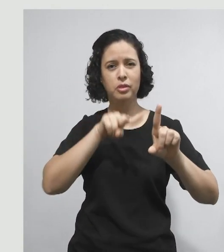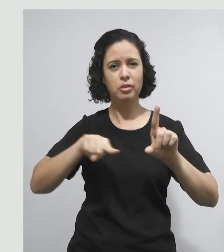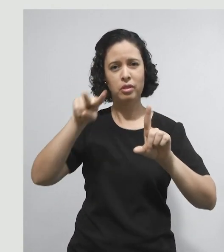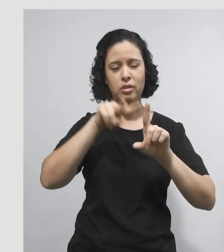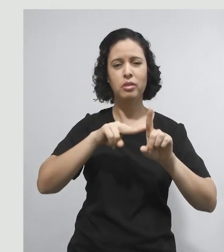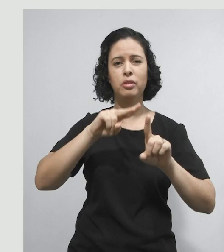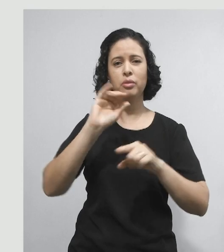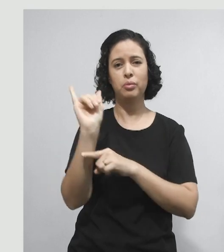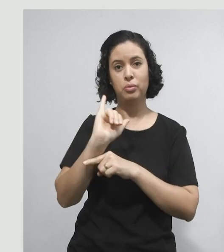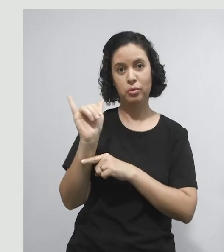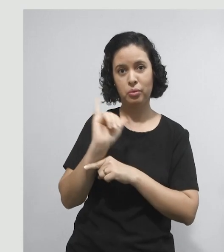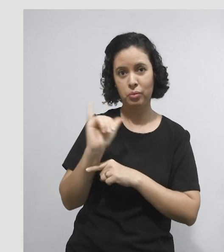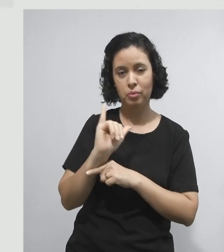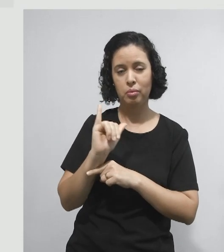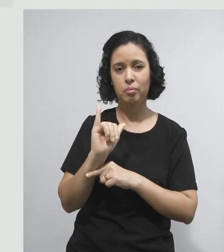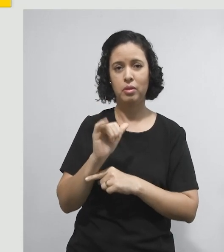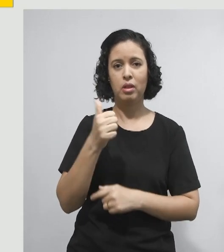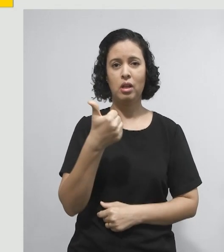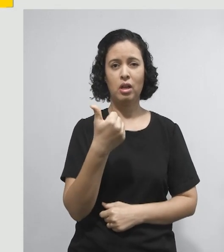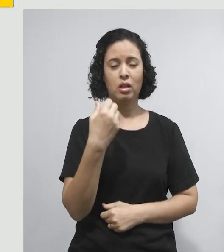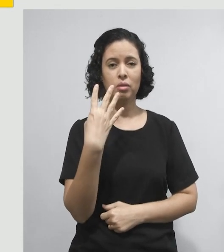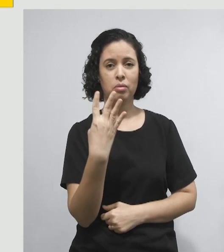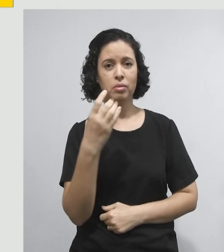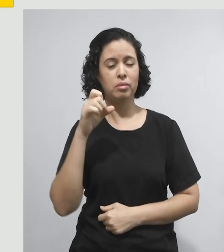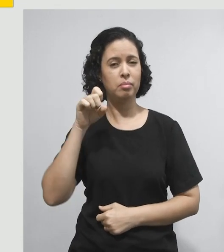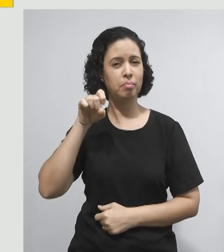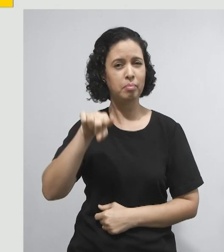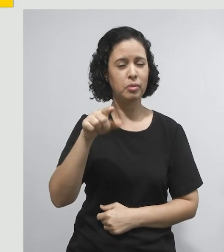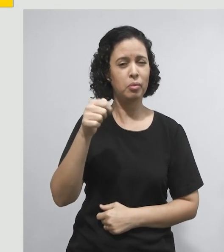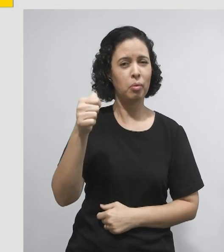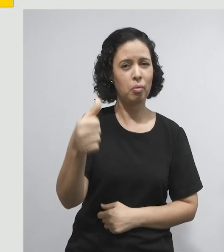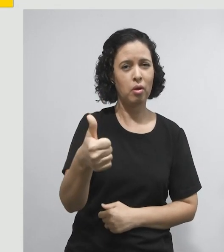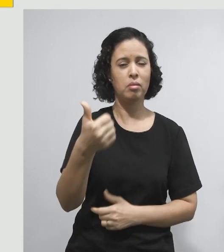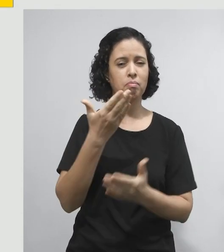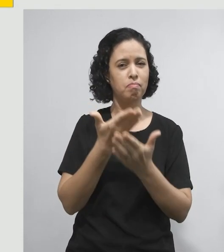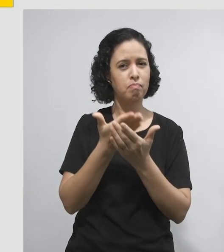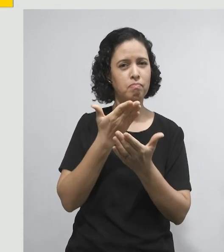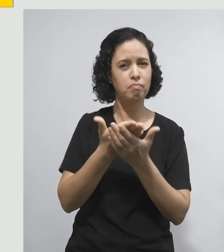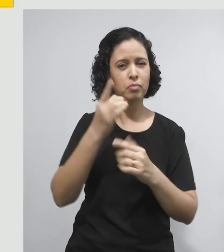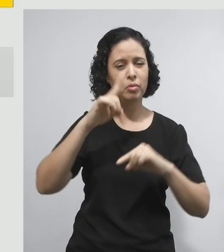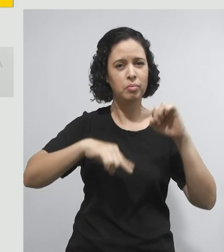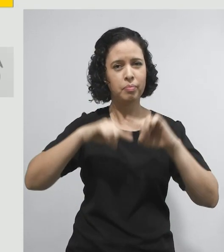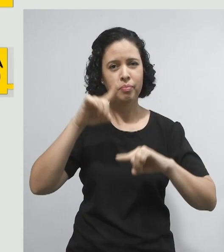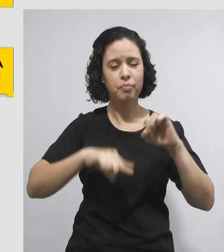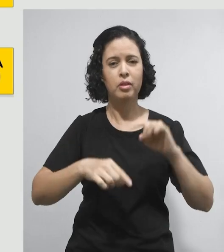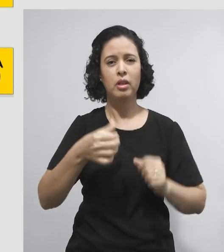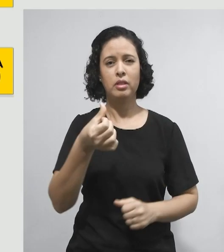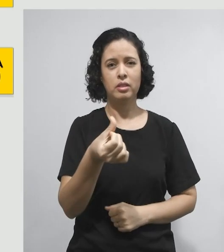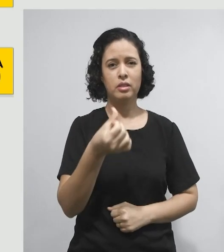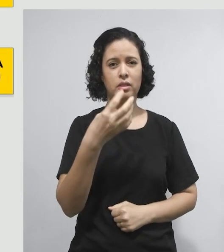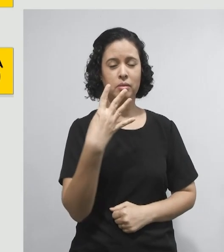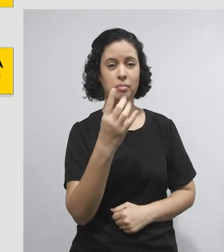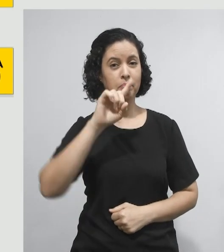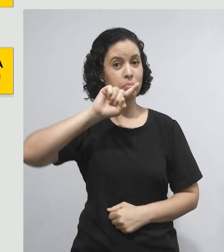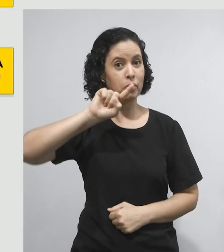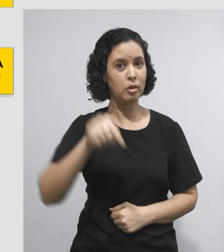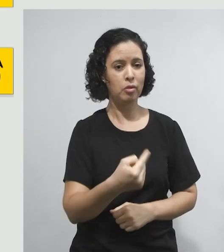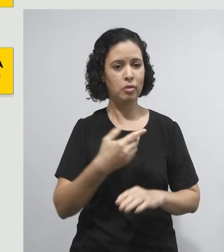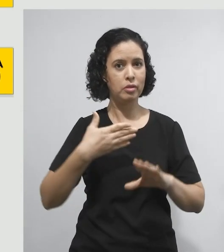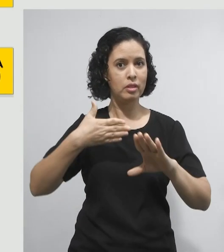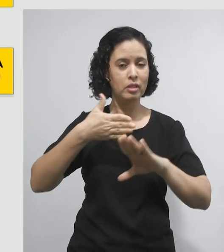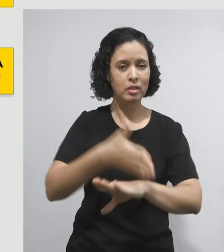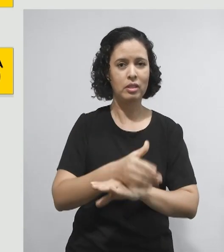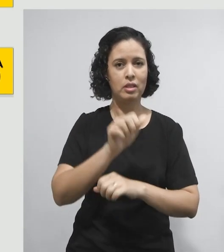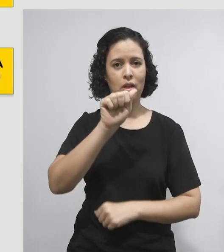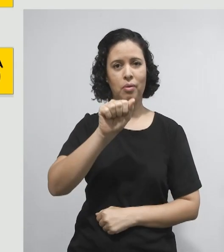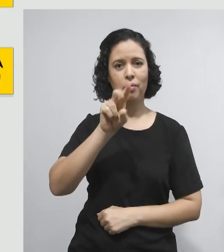6.730.946 visualizações no YouTube, quase 14.000 objetos de aprendizagem, mais de 64 milhões de